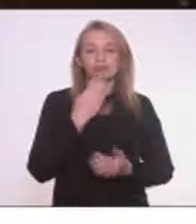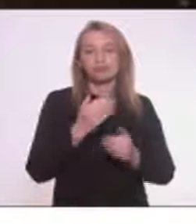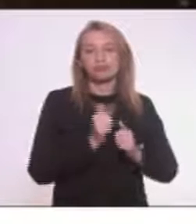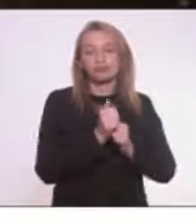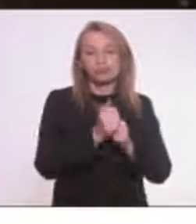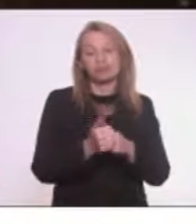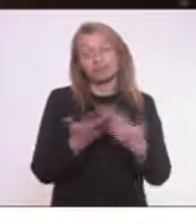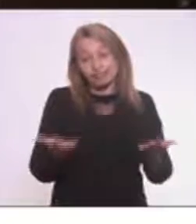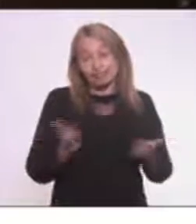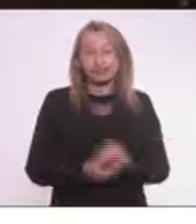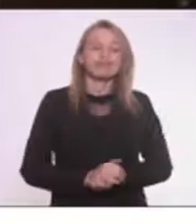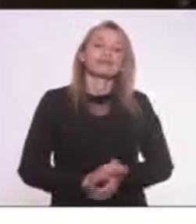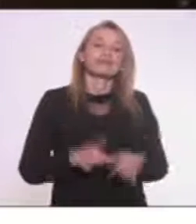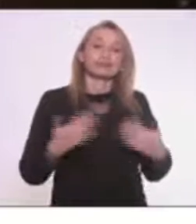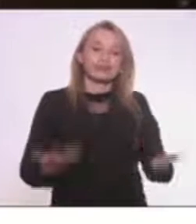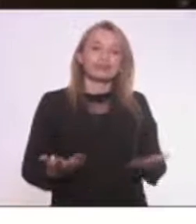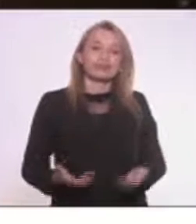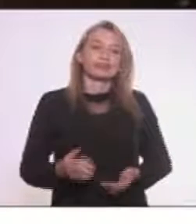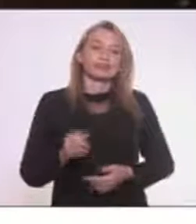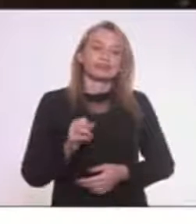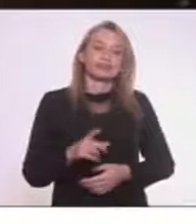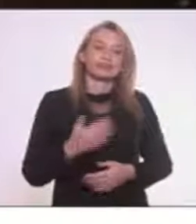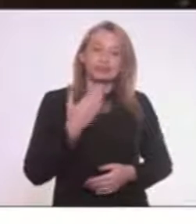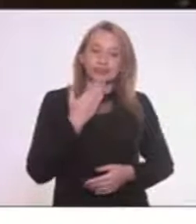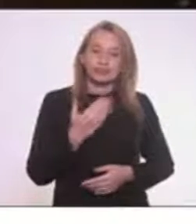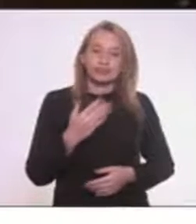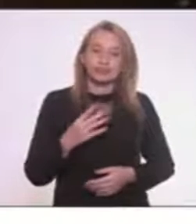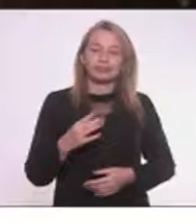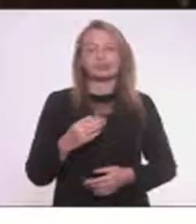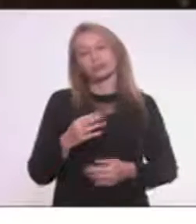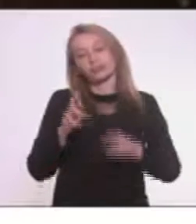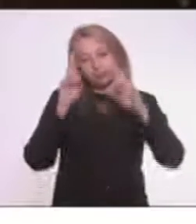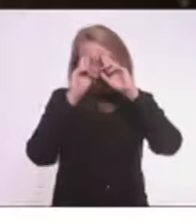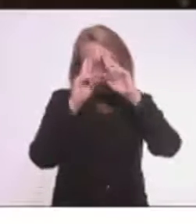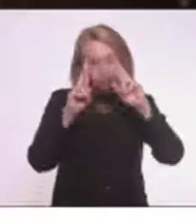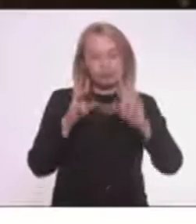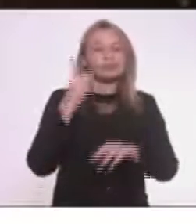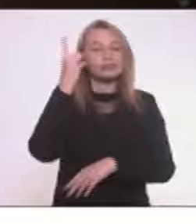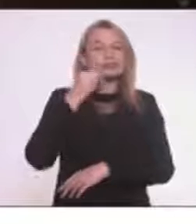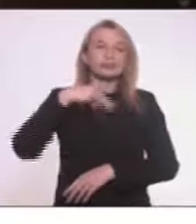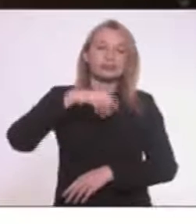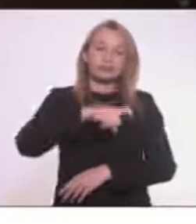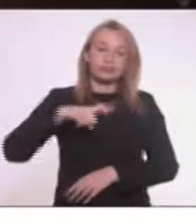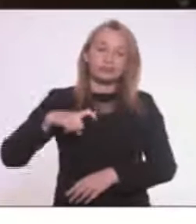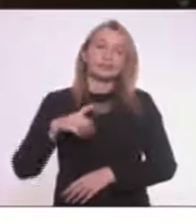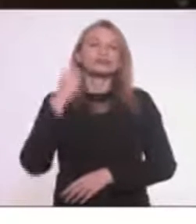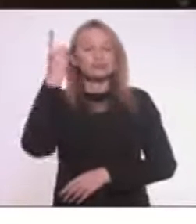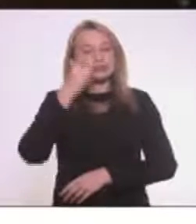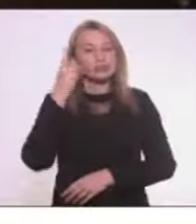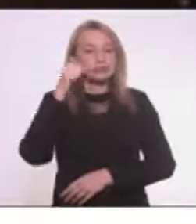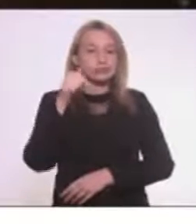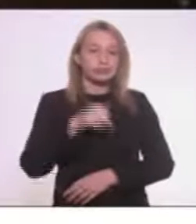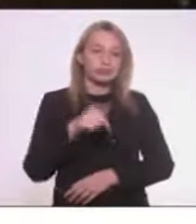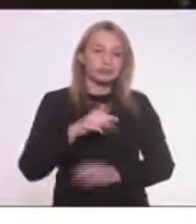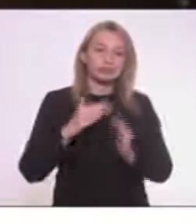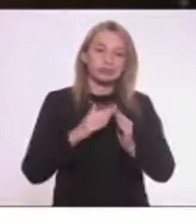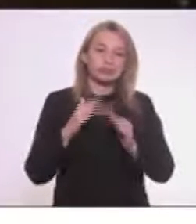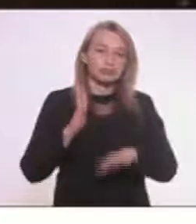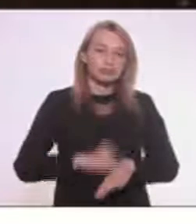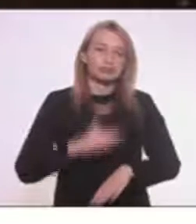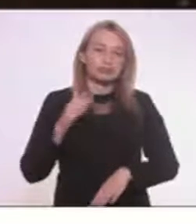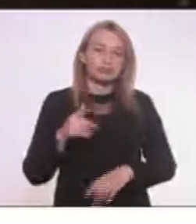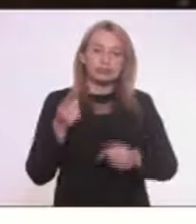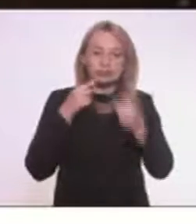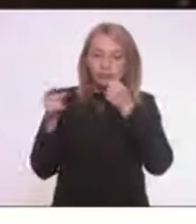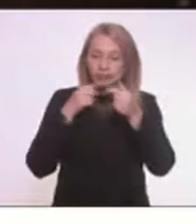esse. Então, esse é o nosso apelo, todo o respeito que eu tenho ao deputado Max Lemos, que é um dos deputados dessa casa, com quem eu mais busco